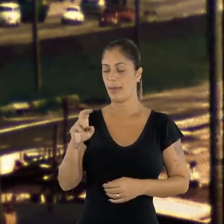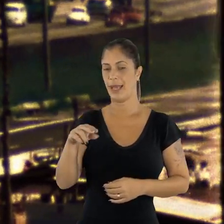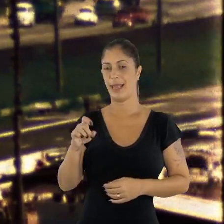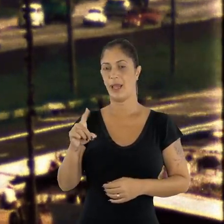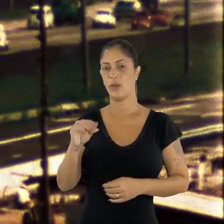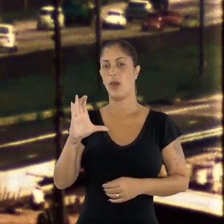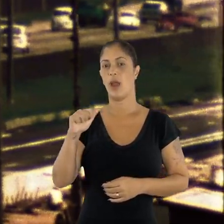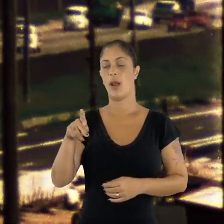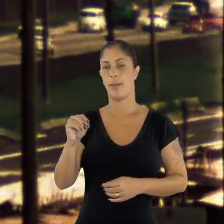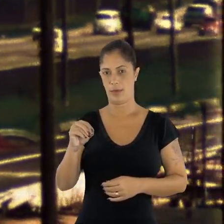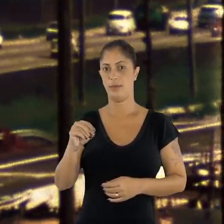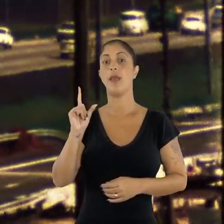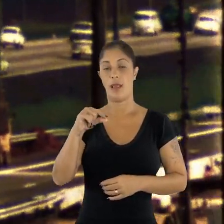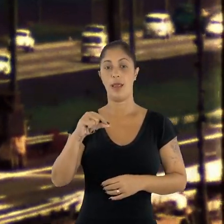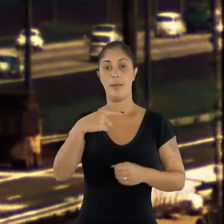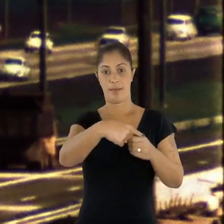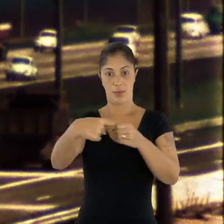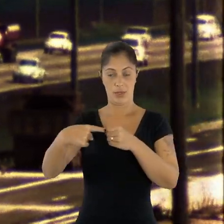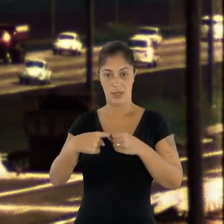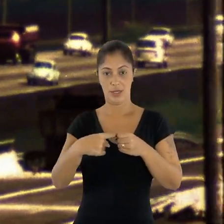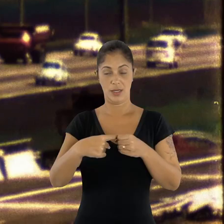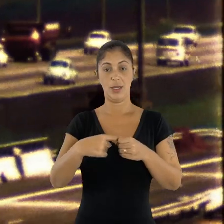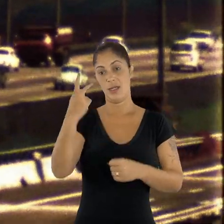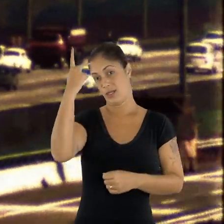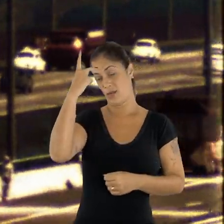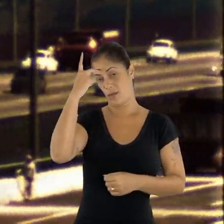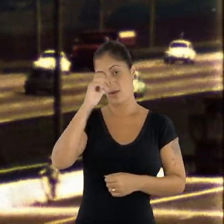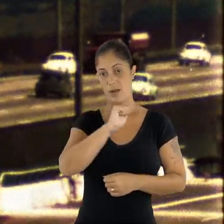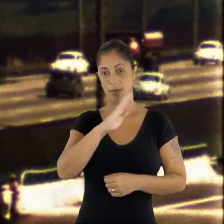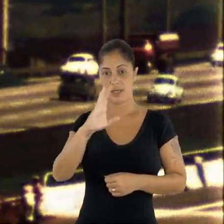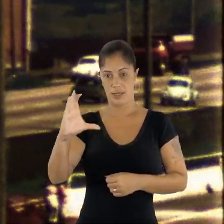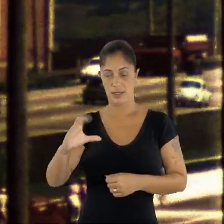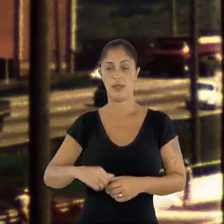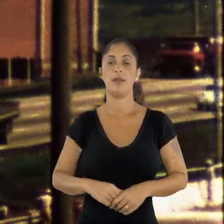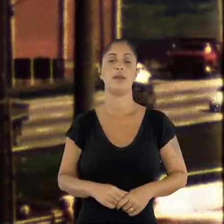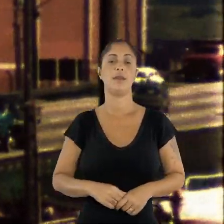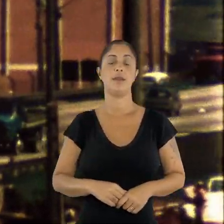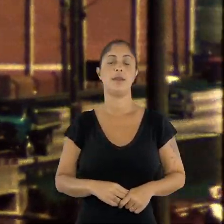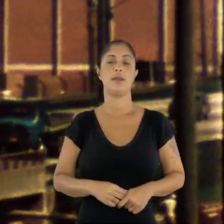Campo, um dos municípios que integram o ABC na região da Grande São Paulo.